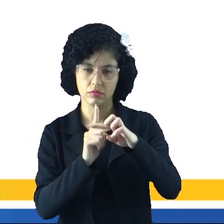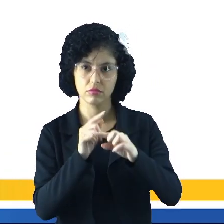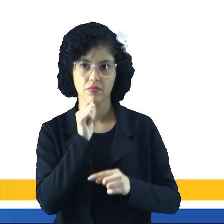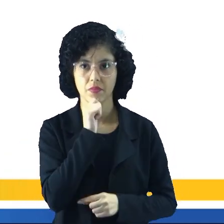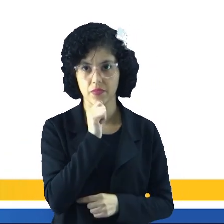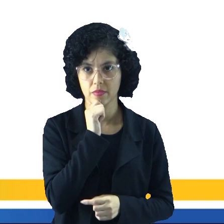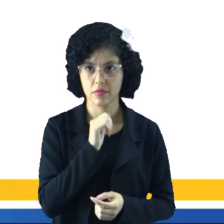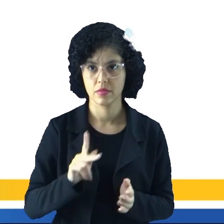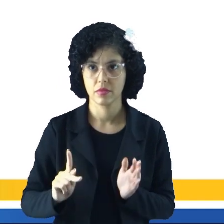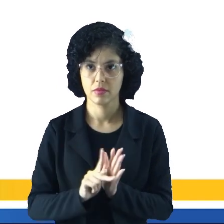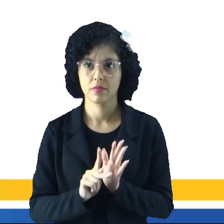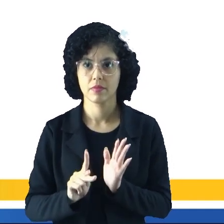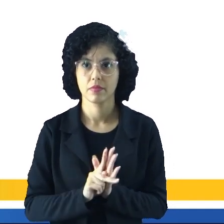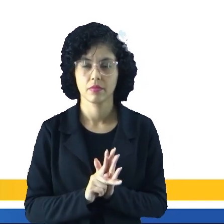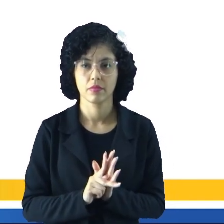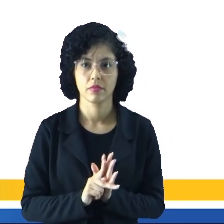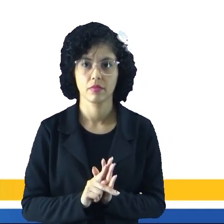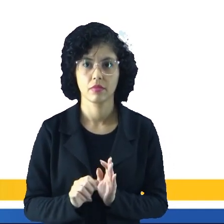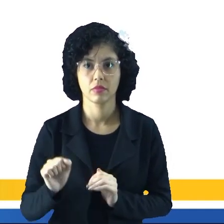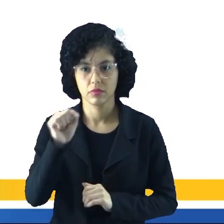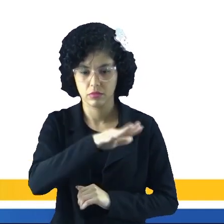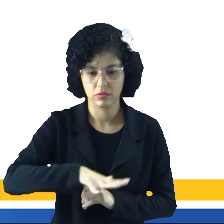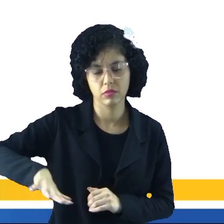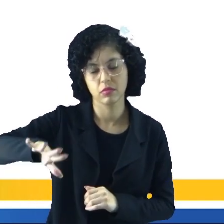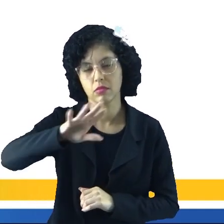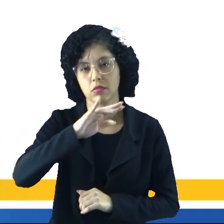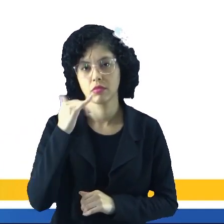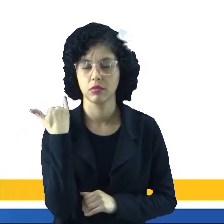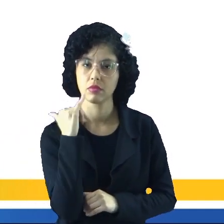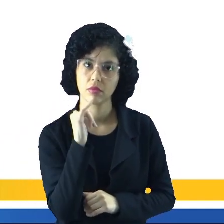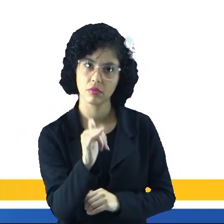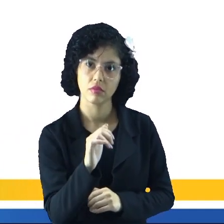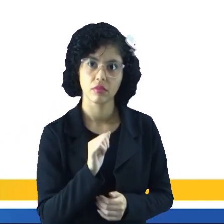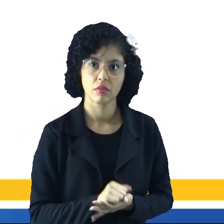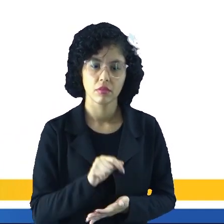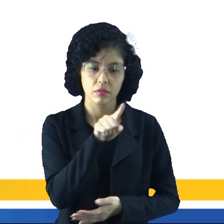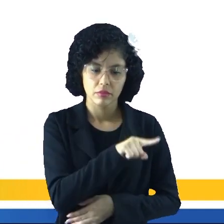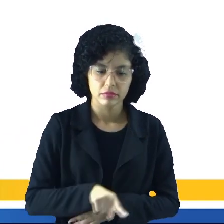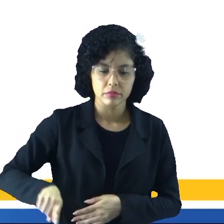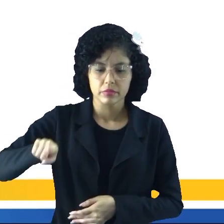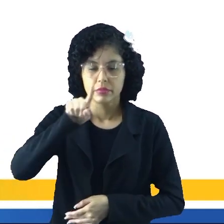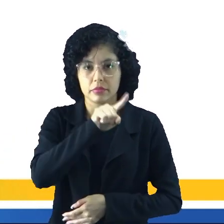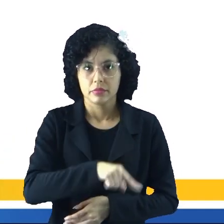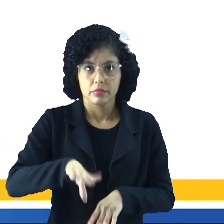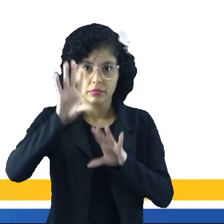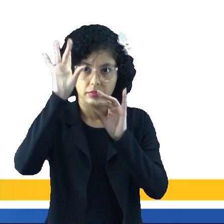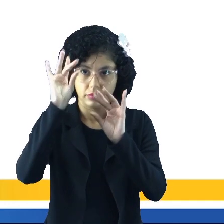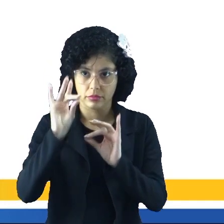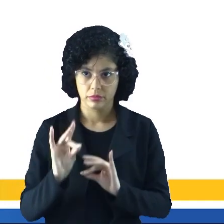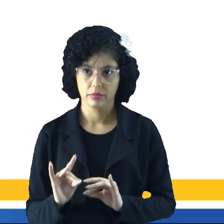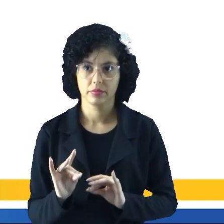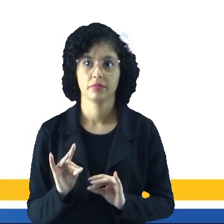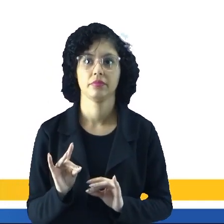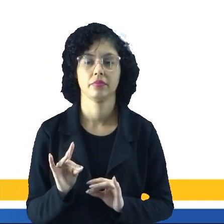nós temos justamente o nosso campo elétrico. Então aquela região ali, em destaque, né,